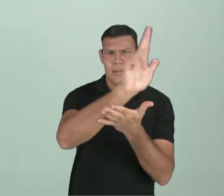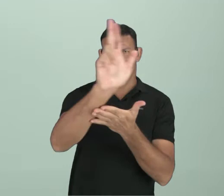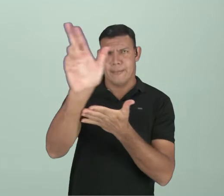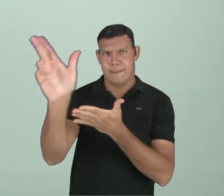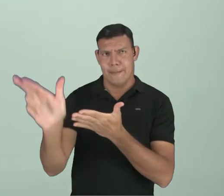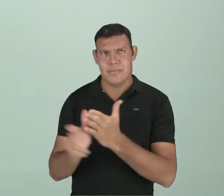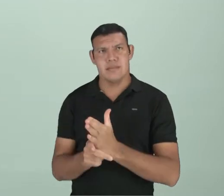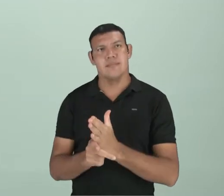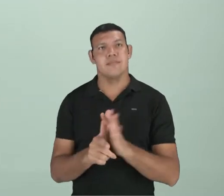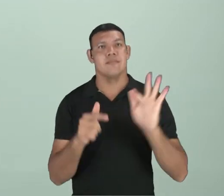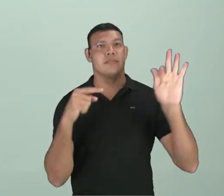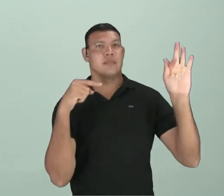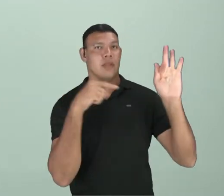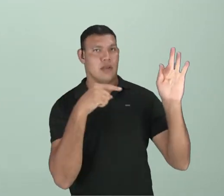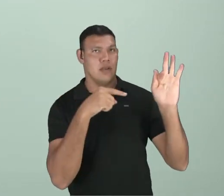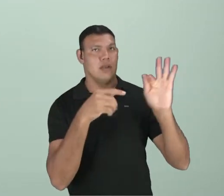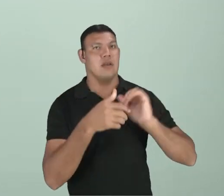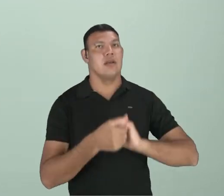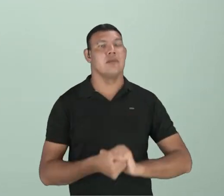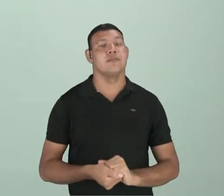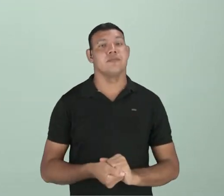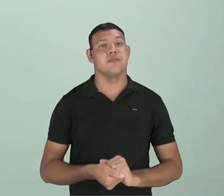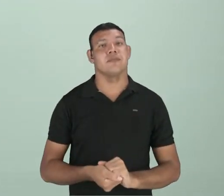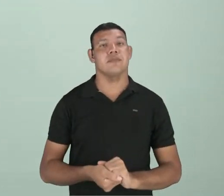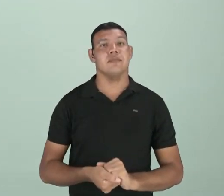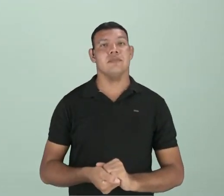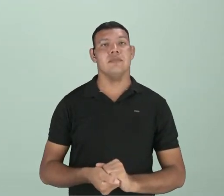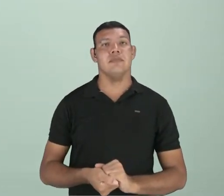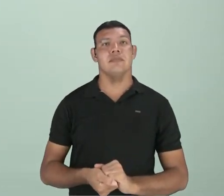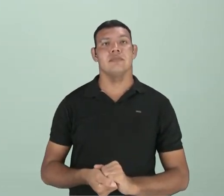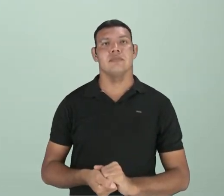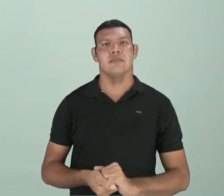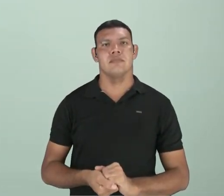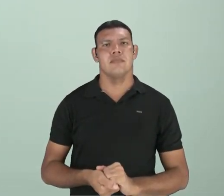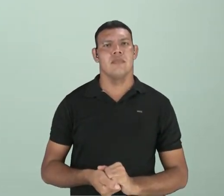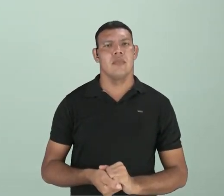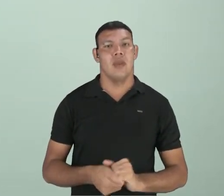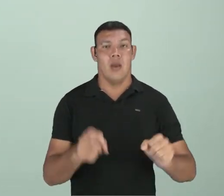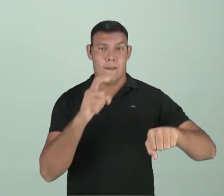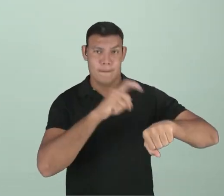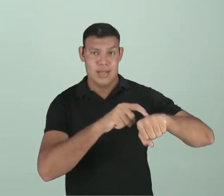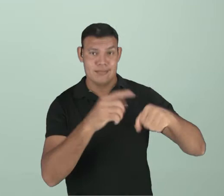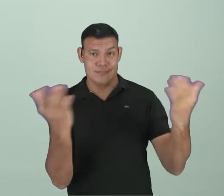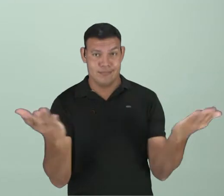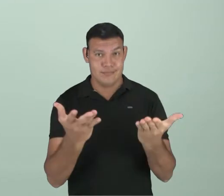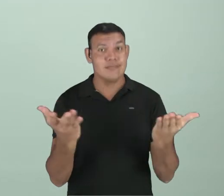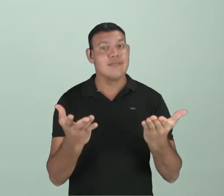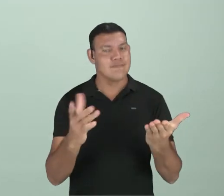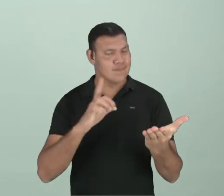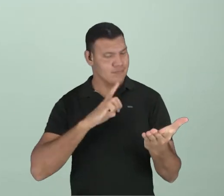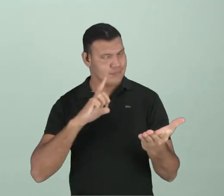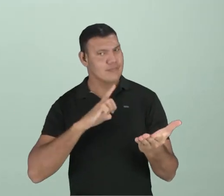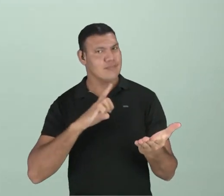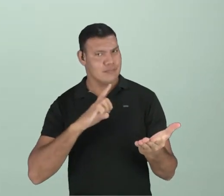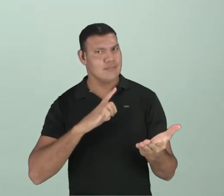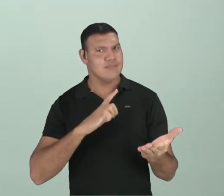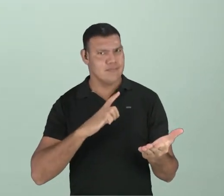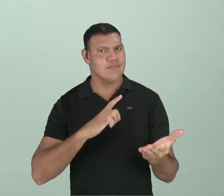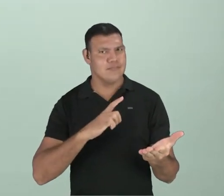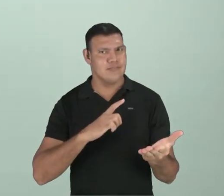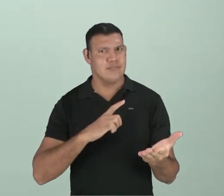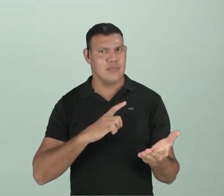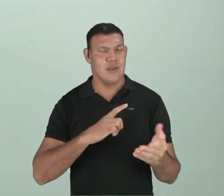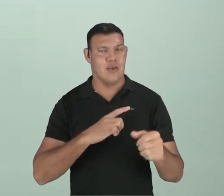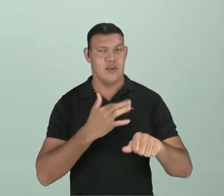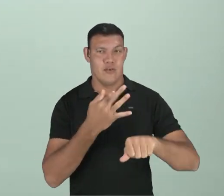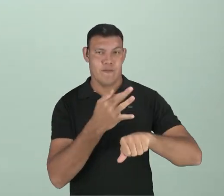de comunicação, né, de informação, né? Nós estamos vivendo uma era aí que tem-se muito essas questões de